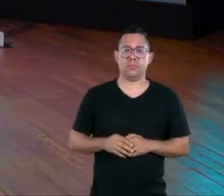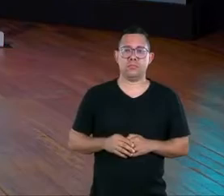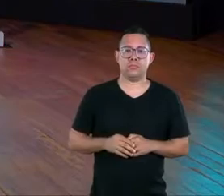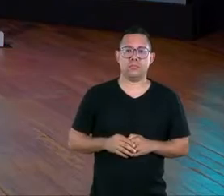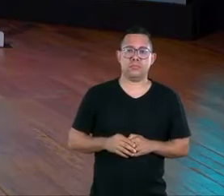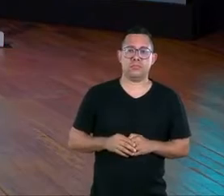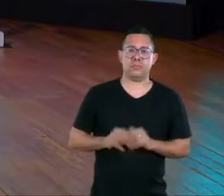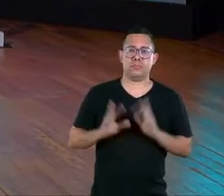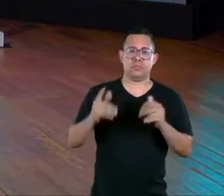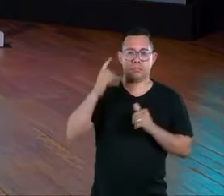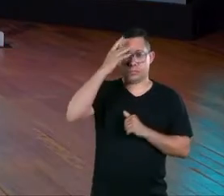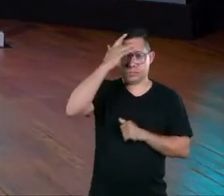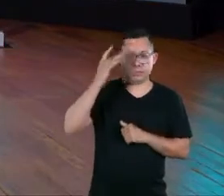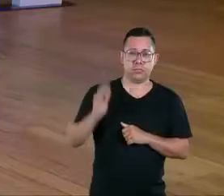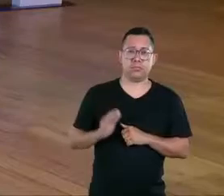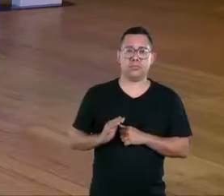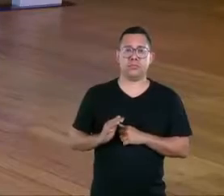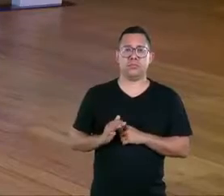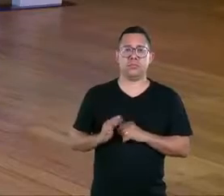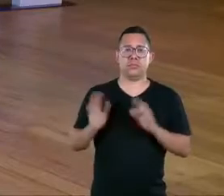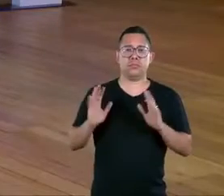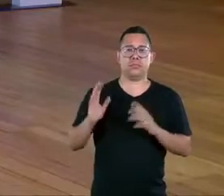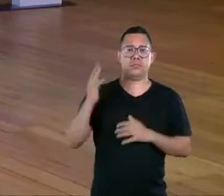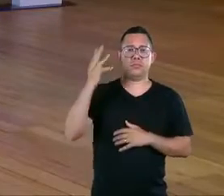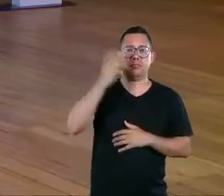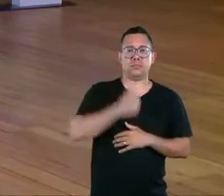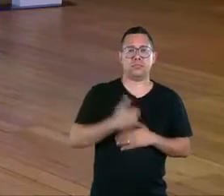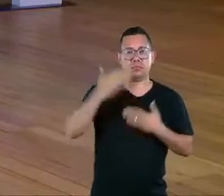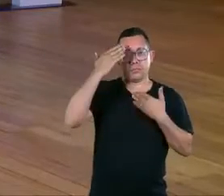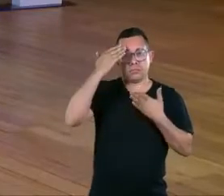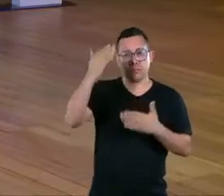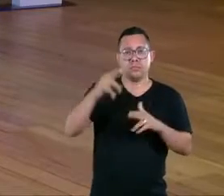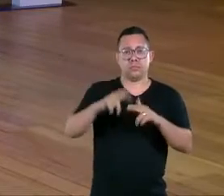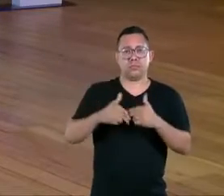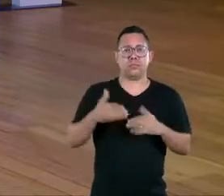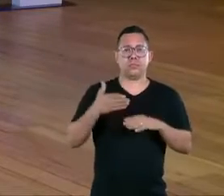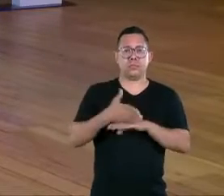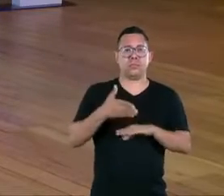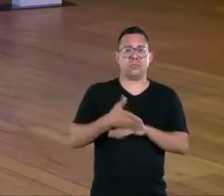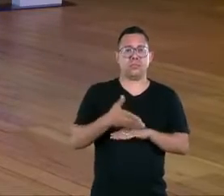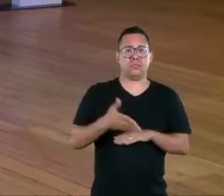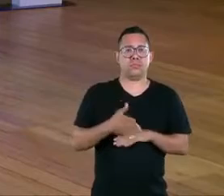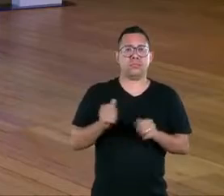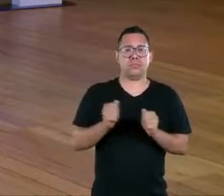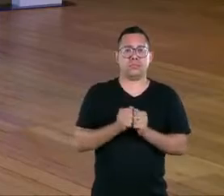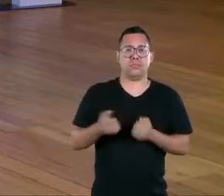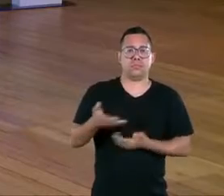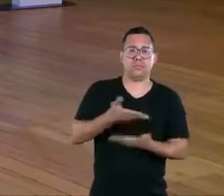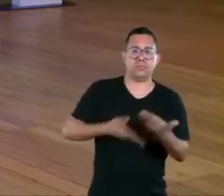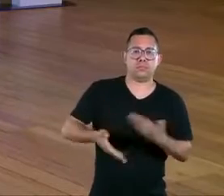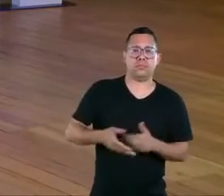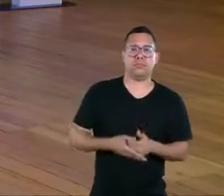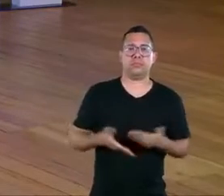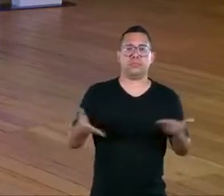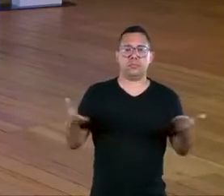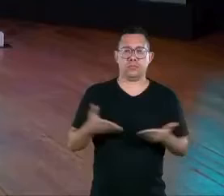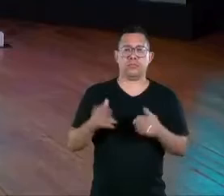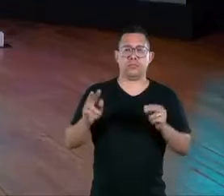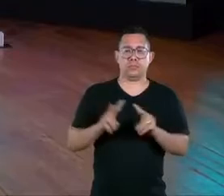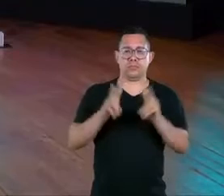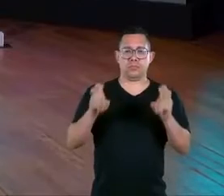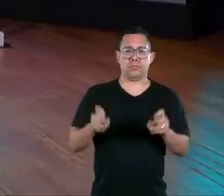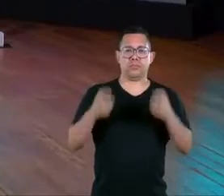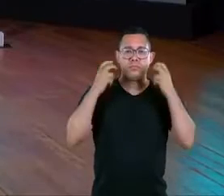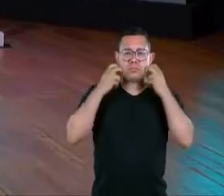nossa plateia virtual, sempre linda, muito obrigada, viu, por participar conosco. Agora quem segue com você sobre a obra